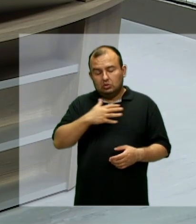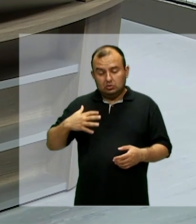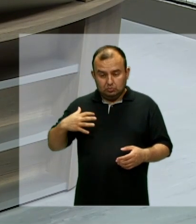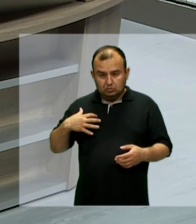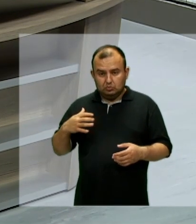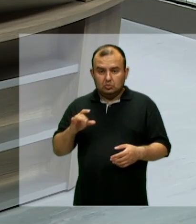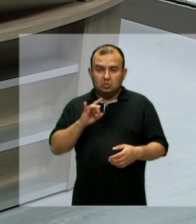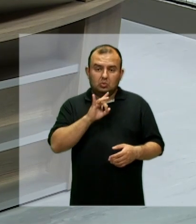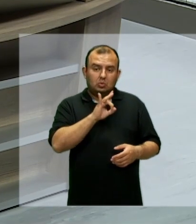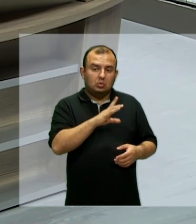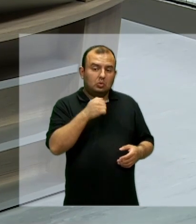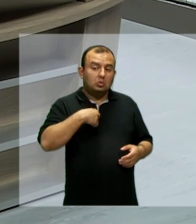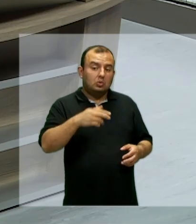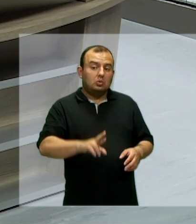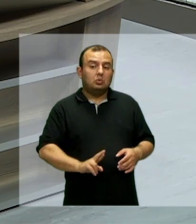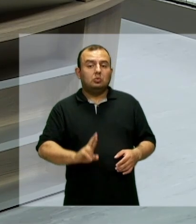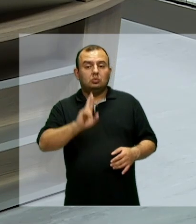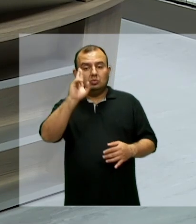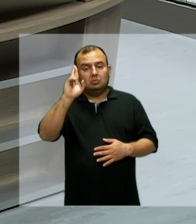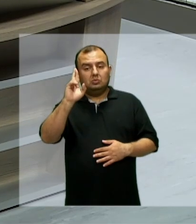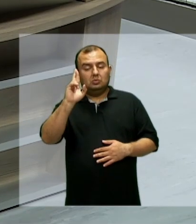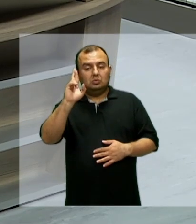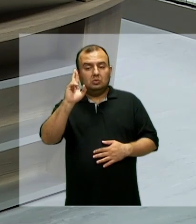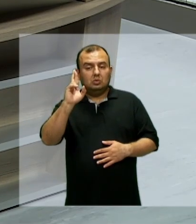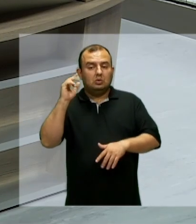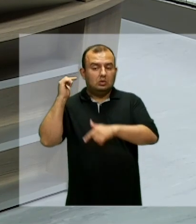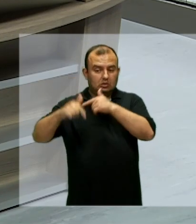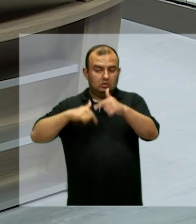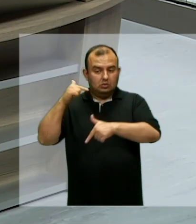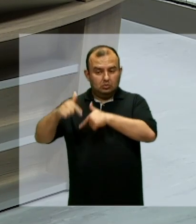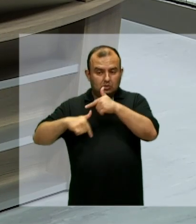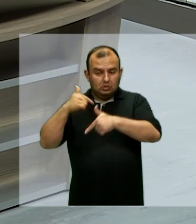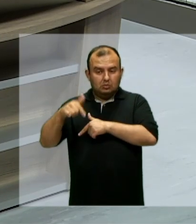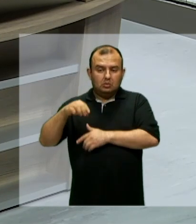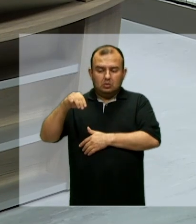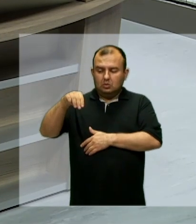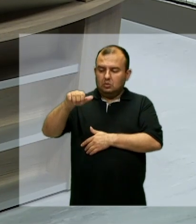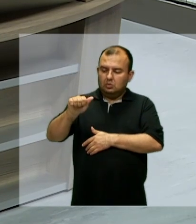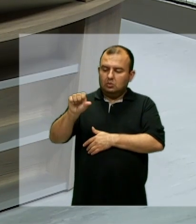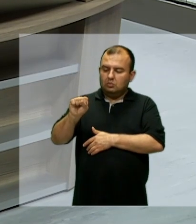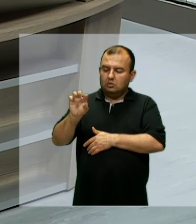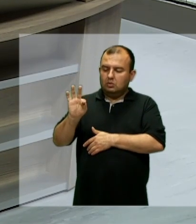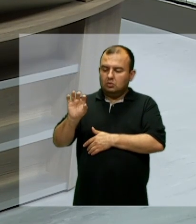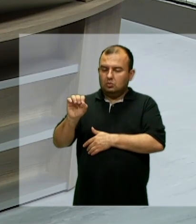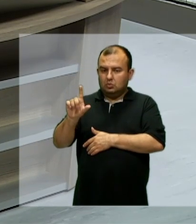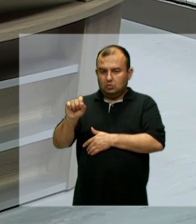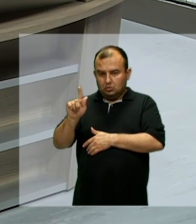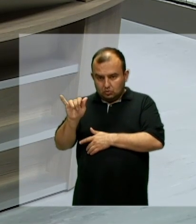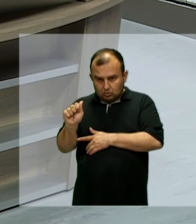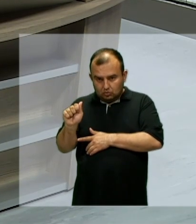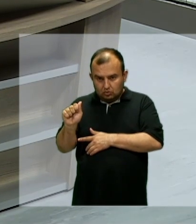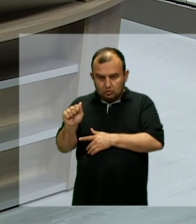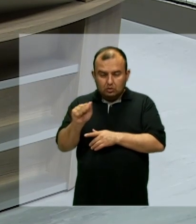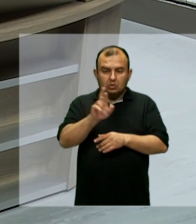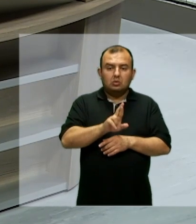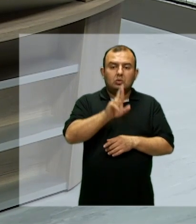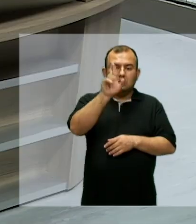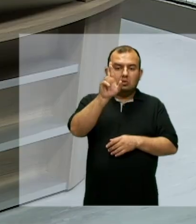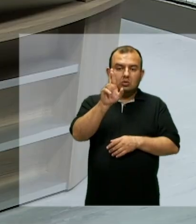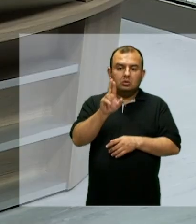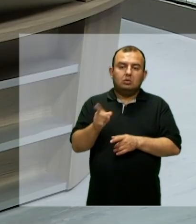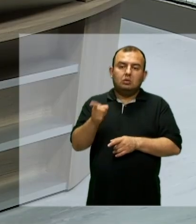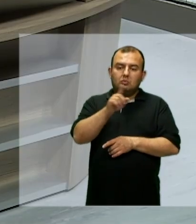corrigir, eu sou o responsável pelo serviço de mastologia, né? O serviço do UNACOM como todo é dirigido por um